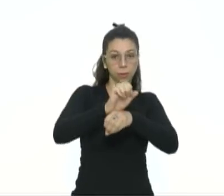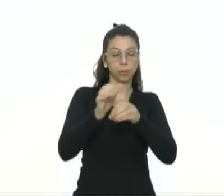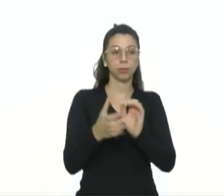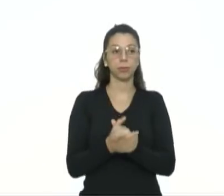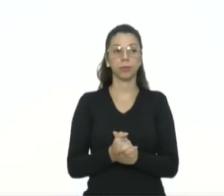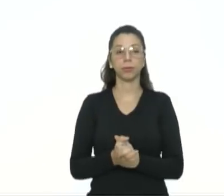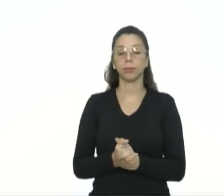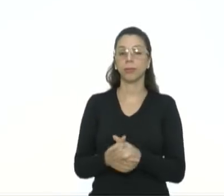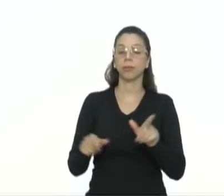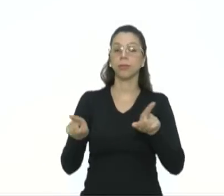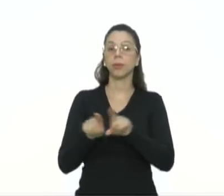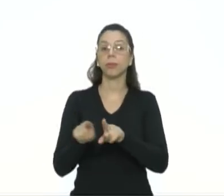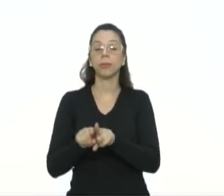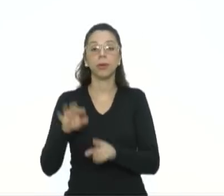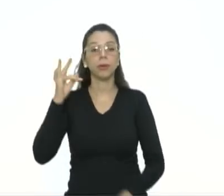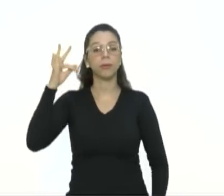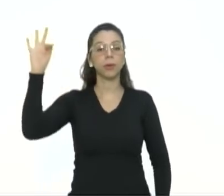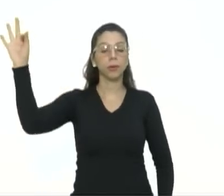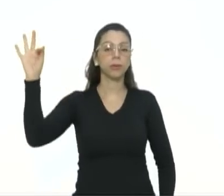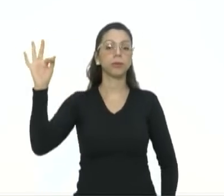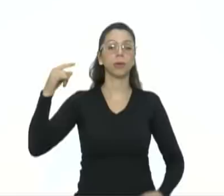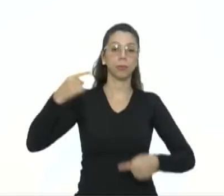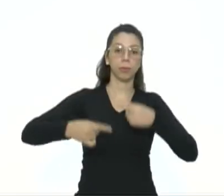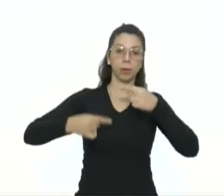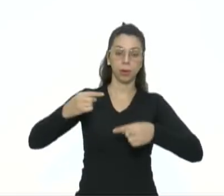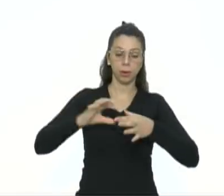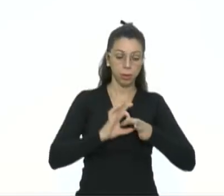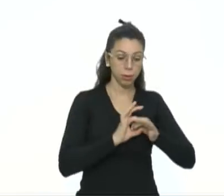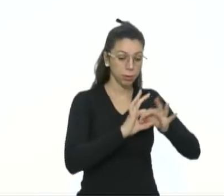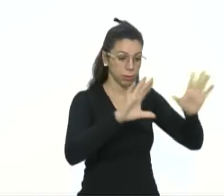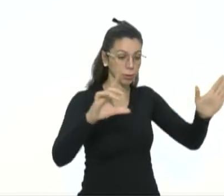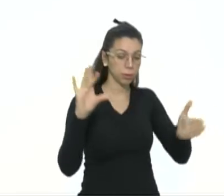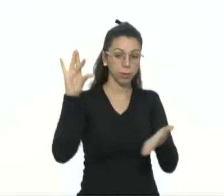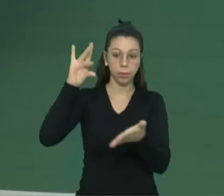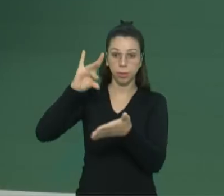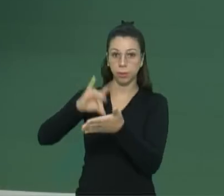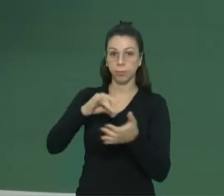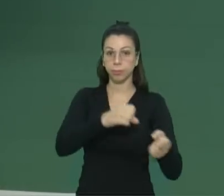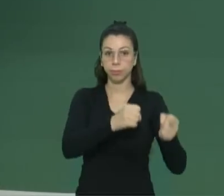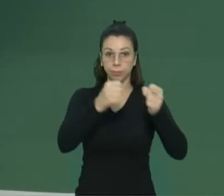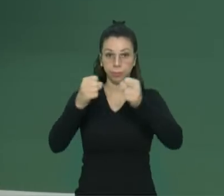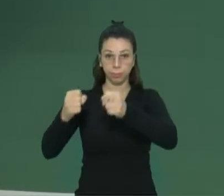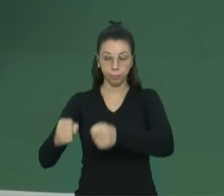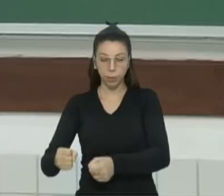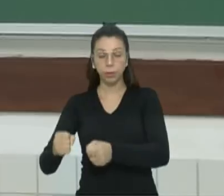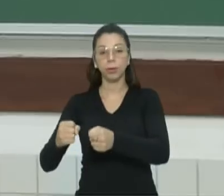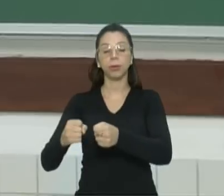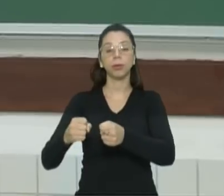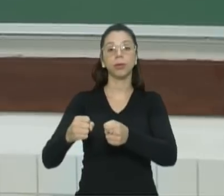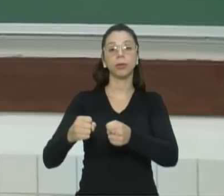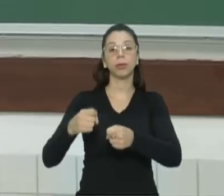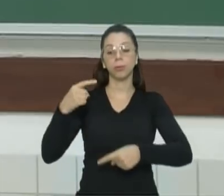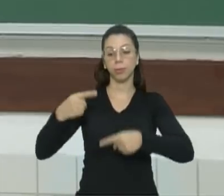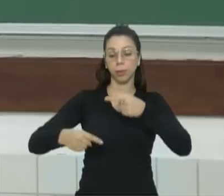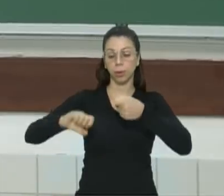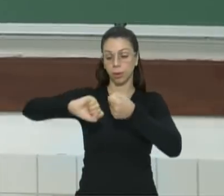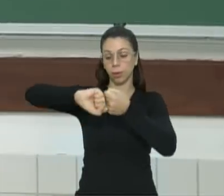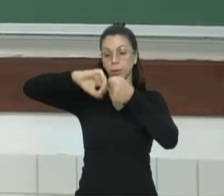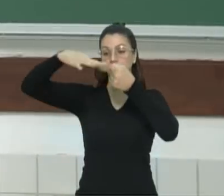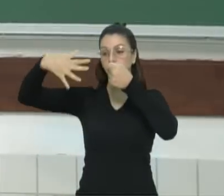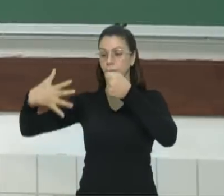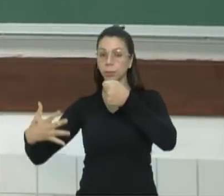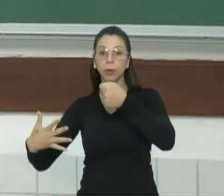da filosofia política, como, por exemplo, a liberdade, a legitimidade do poder político, como a democracia, como, por